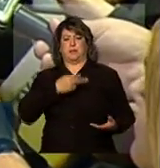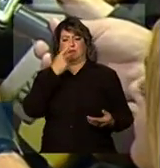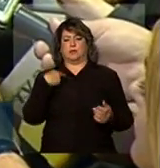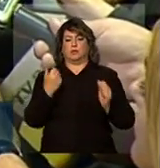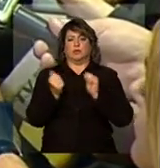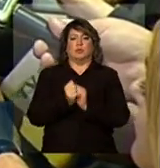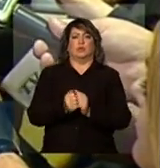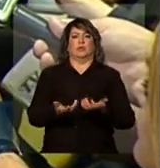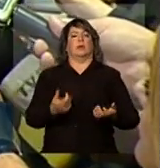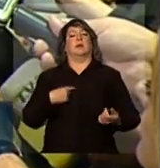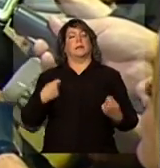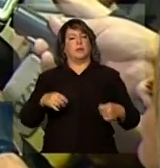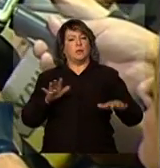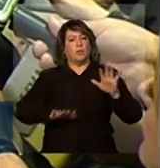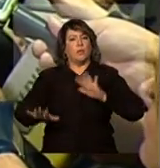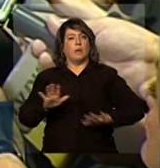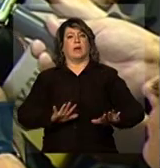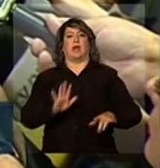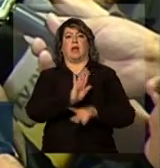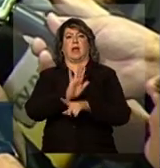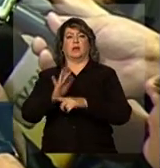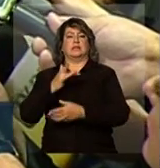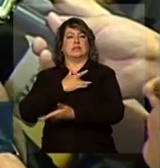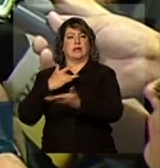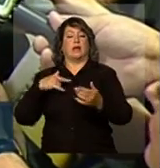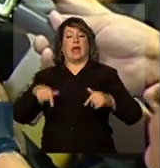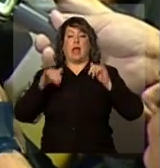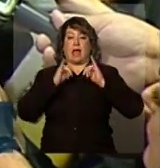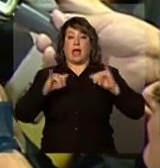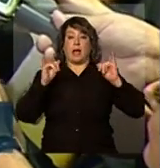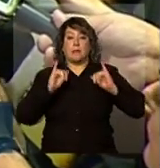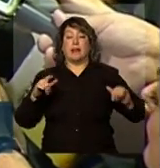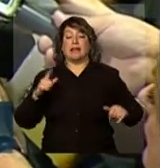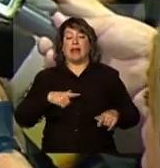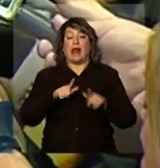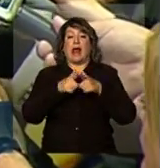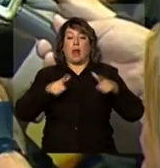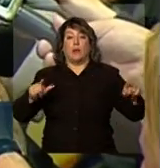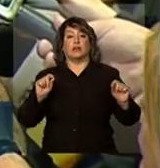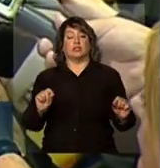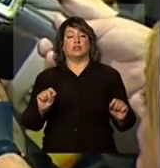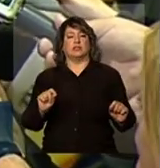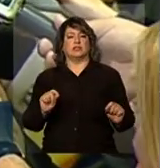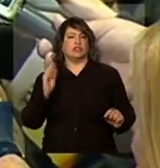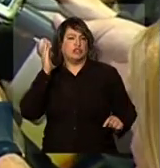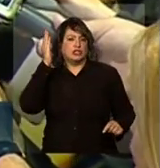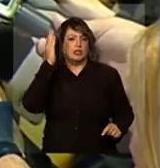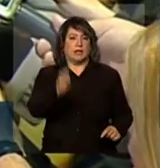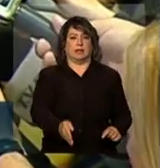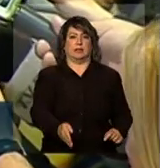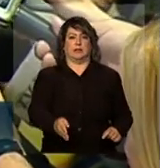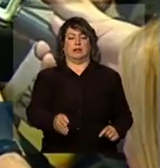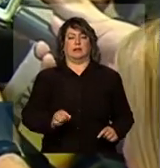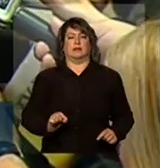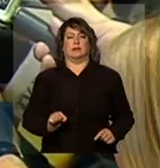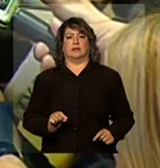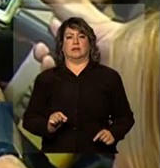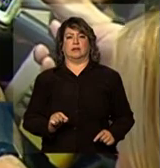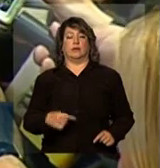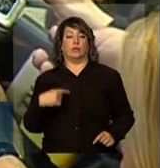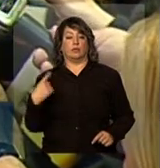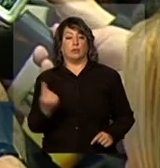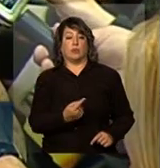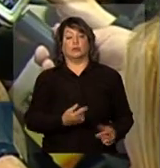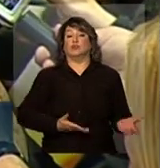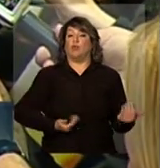sua coletividade por isso que a campanha ela tem é uma linguagem muito directamente é dirigida